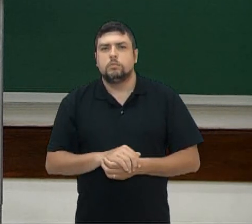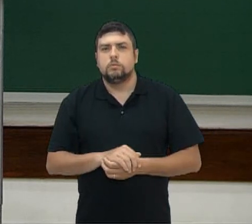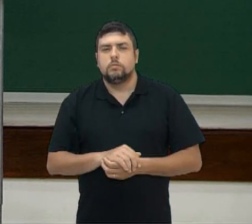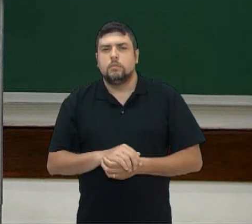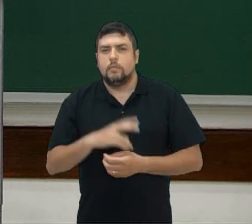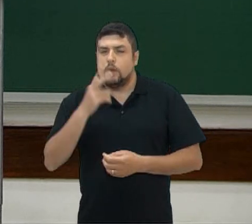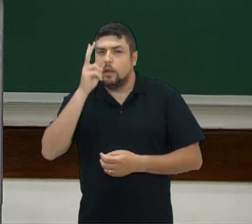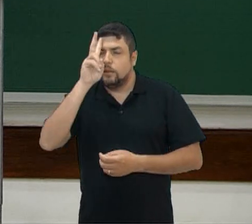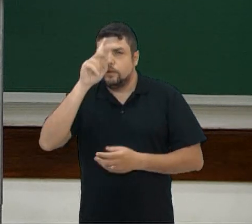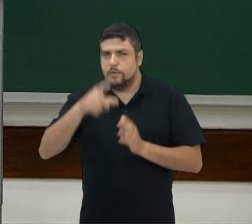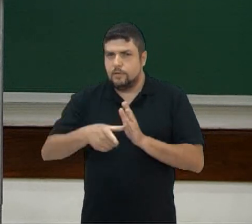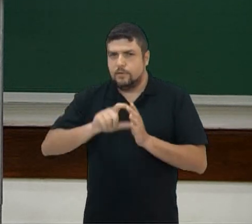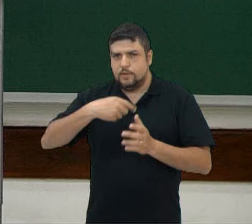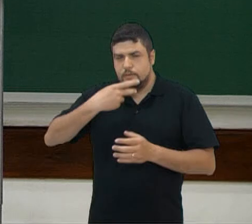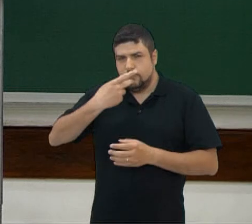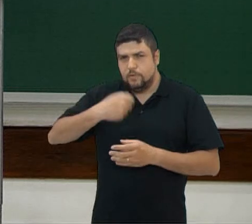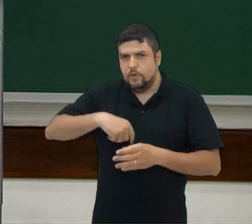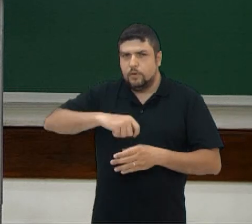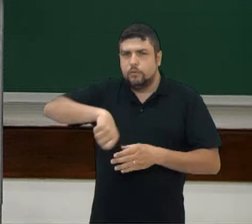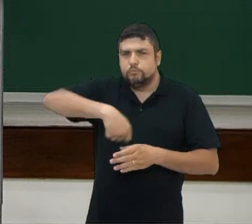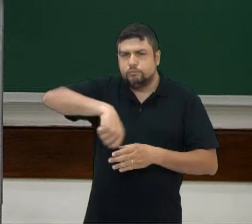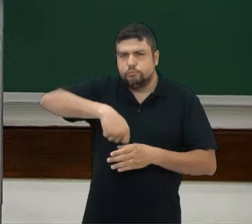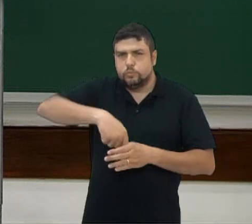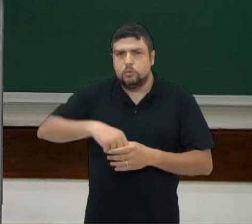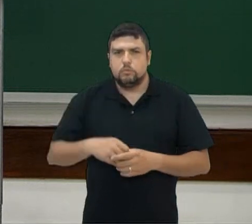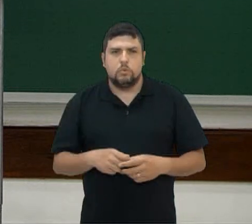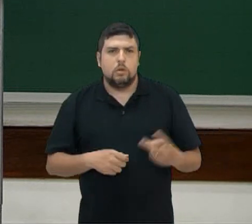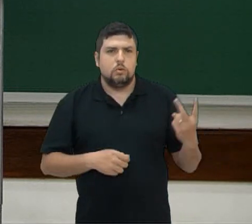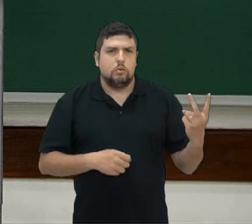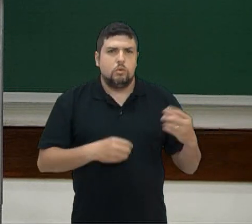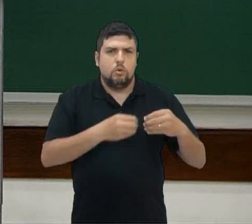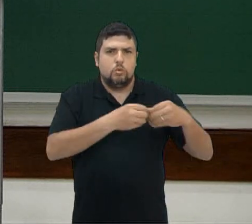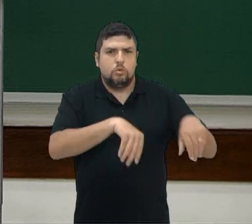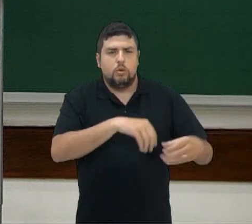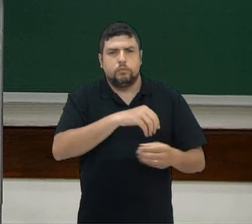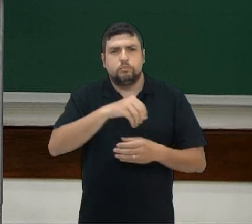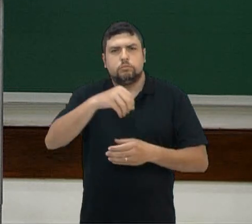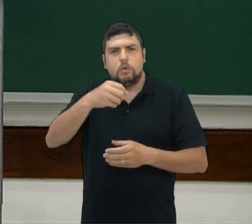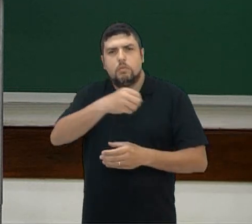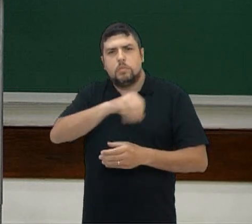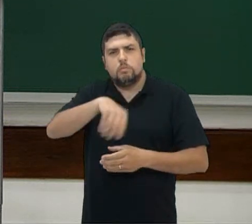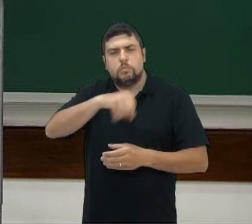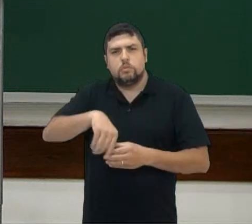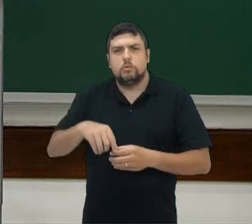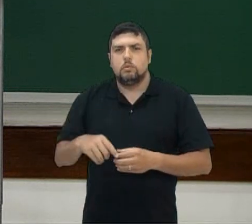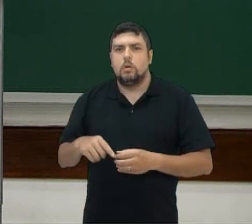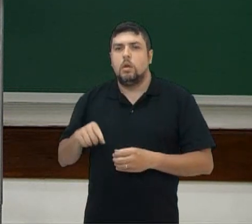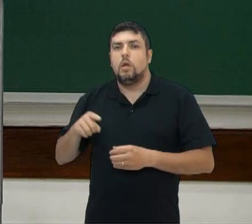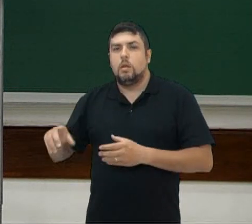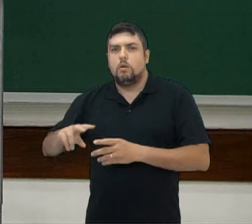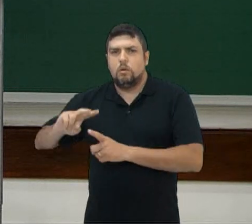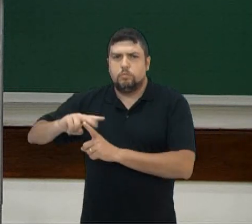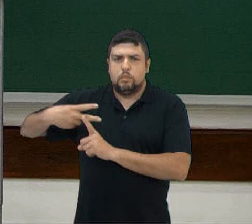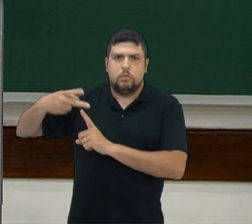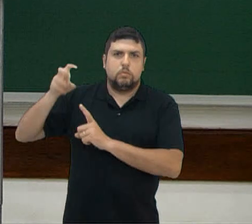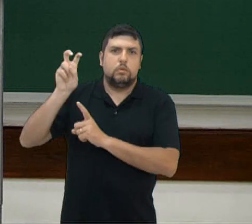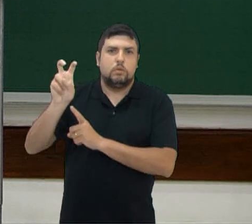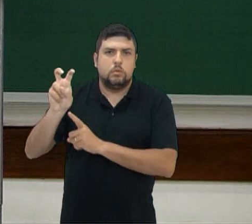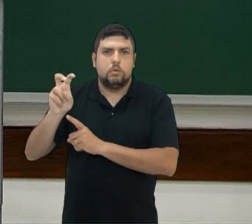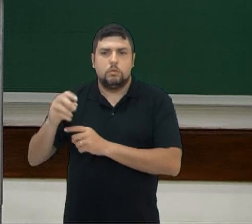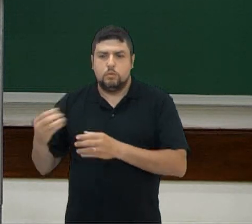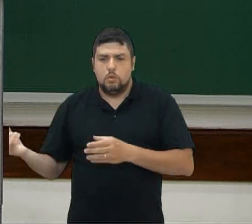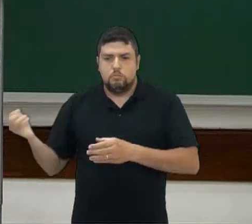receita? Então, é assim, se vai 2 ovos, lá na outra eu coloco 5.